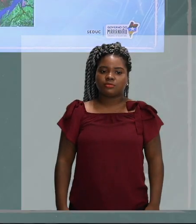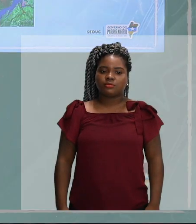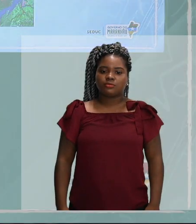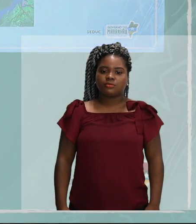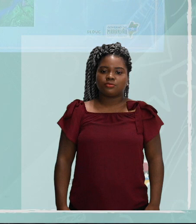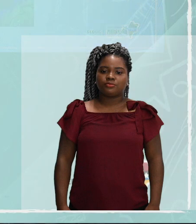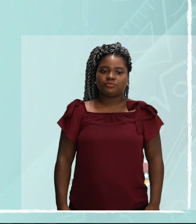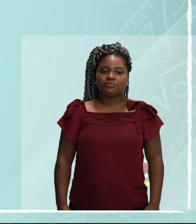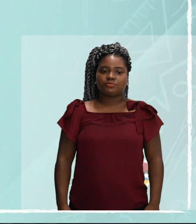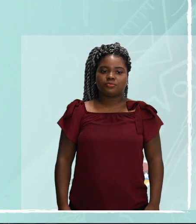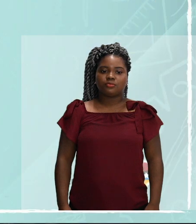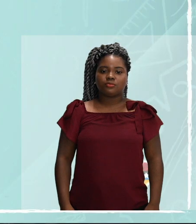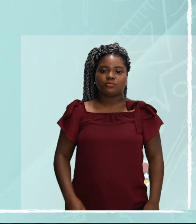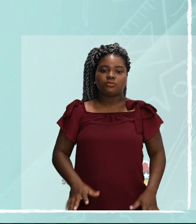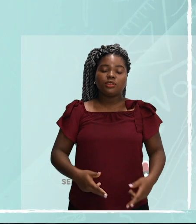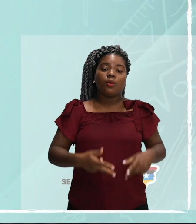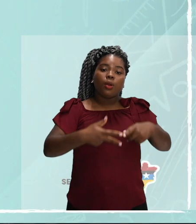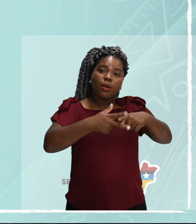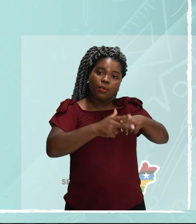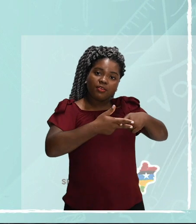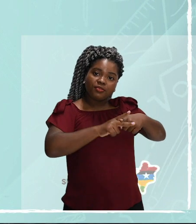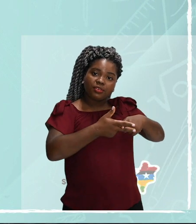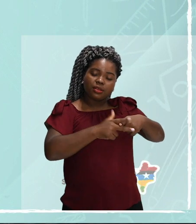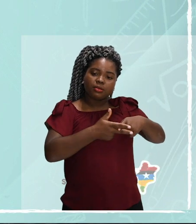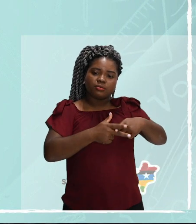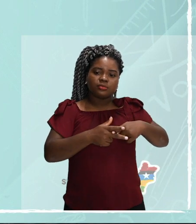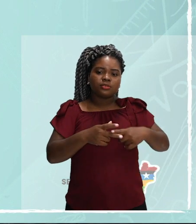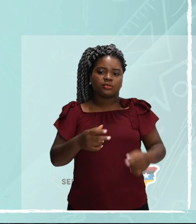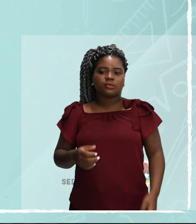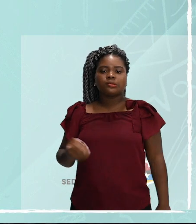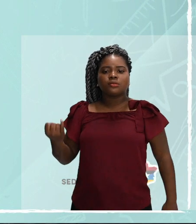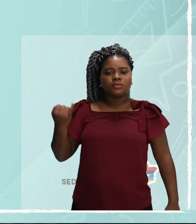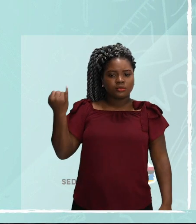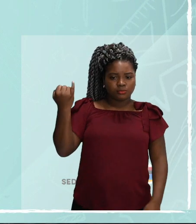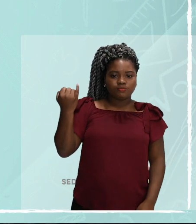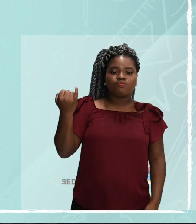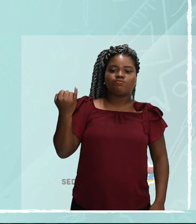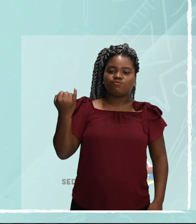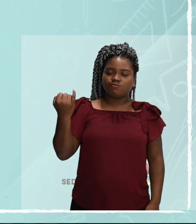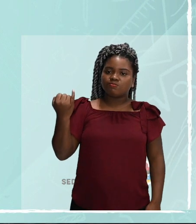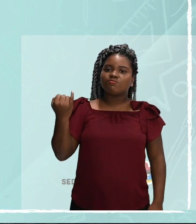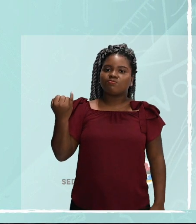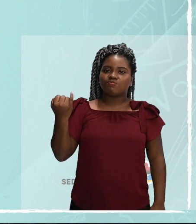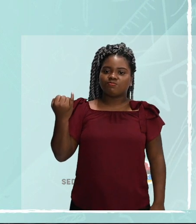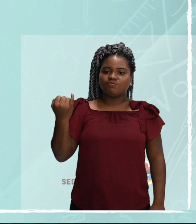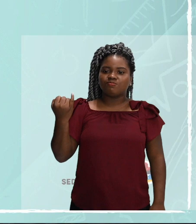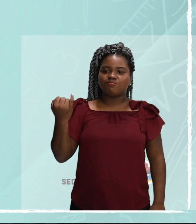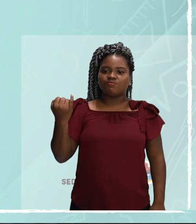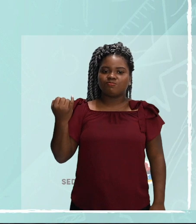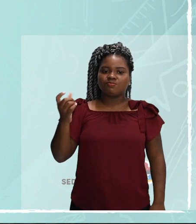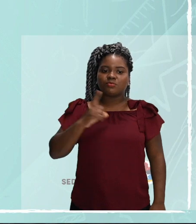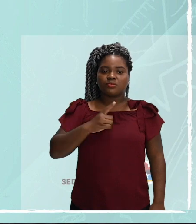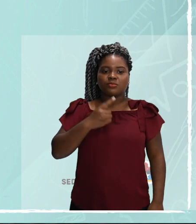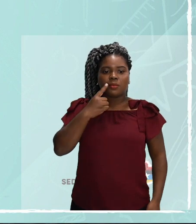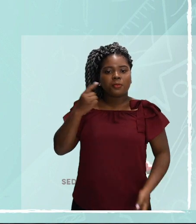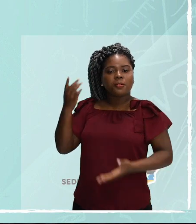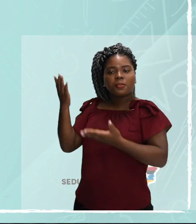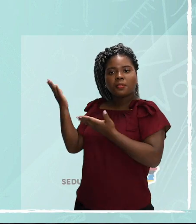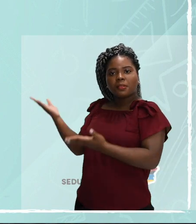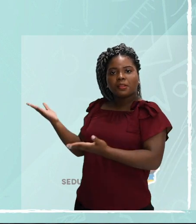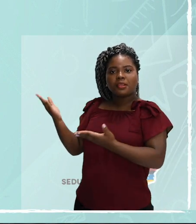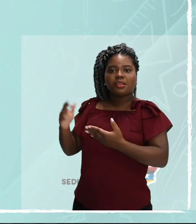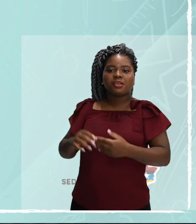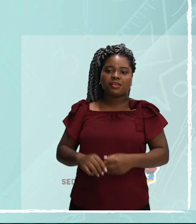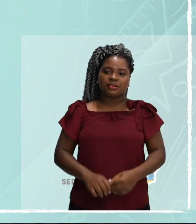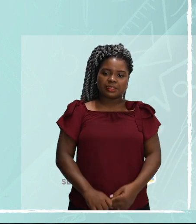O radar é uma ferramenta indispensável na preservação ao desmatamento, no apoio à previsão de safras